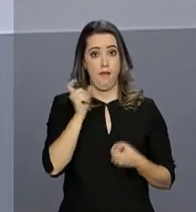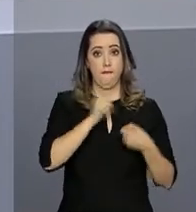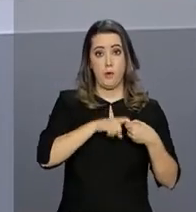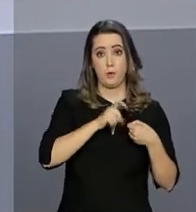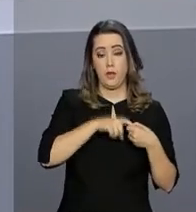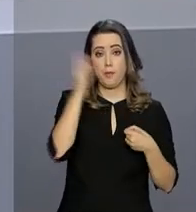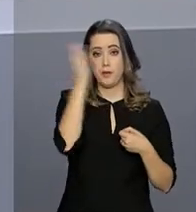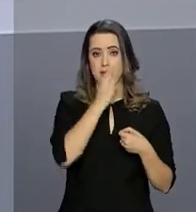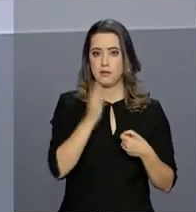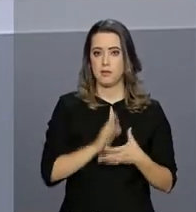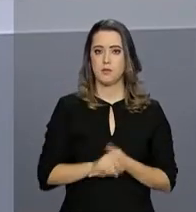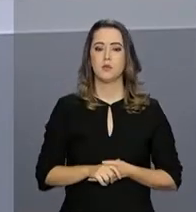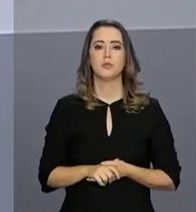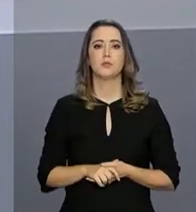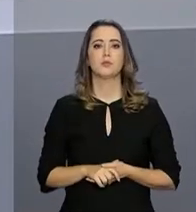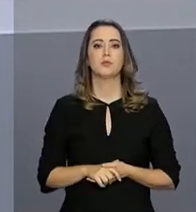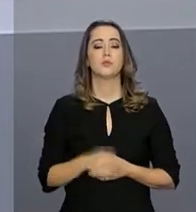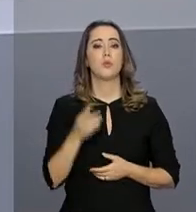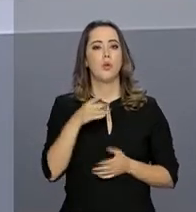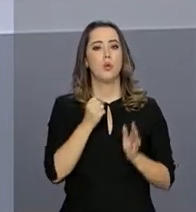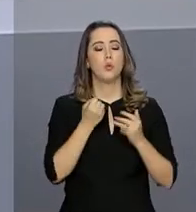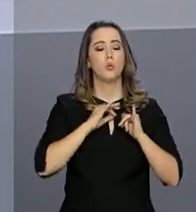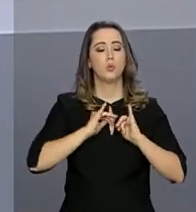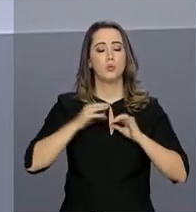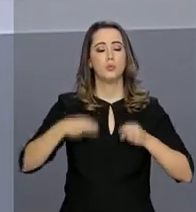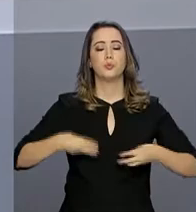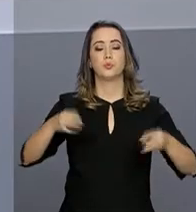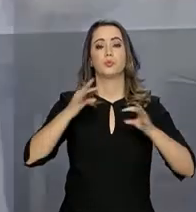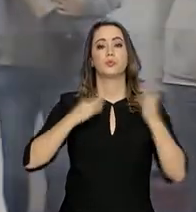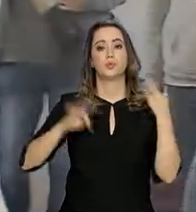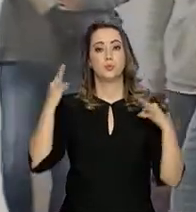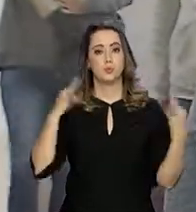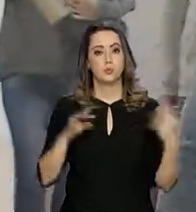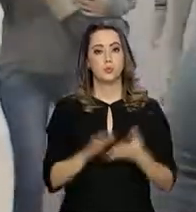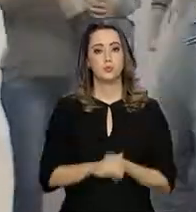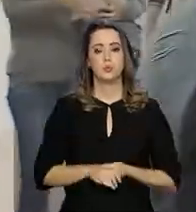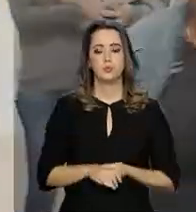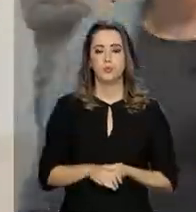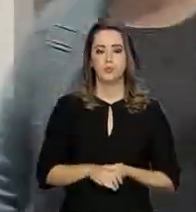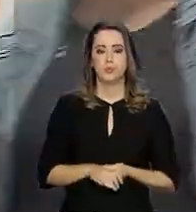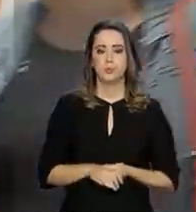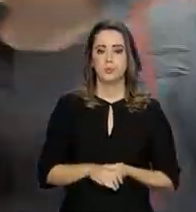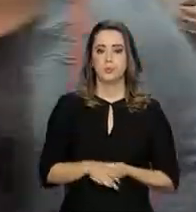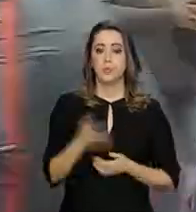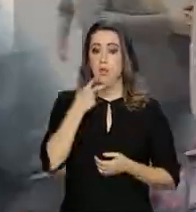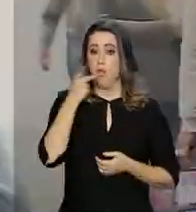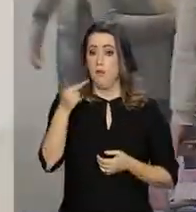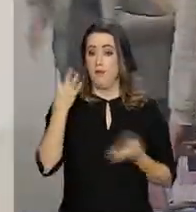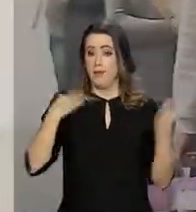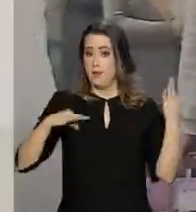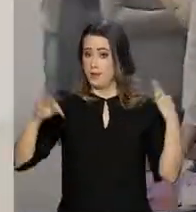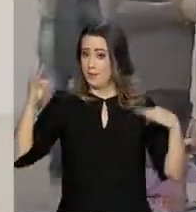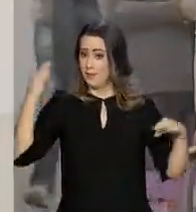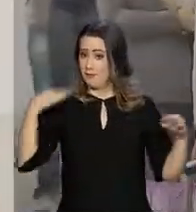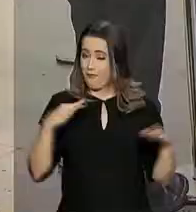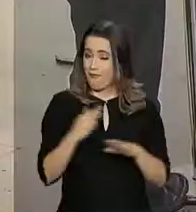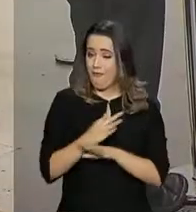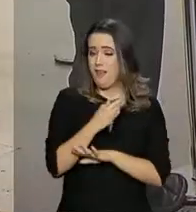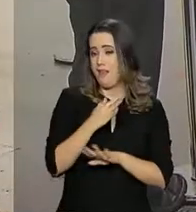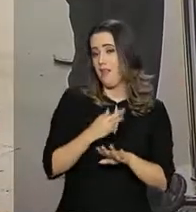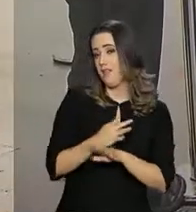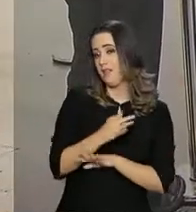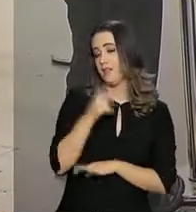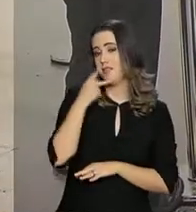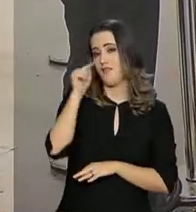voltar ao brasil os dados são do ministério do turismo quando o assunto é férias o destino preferido